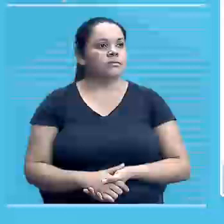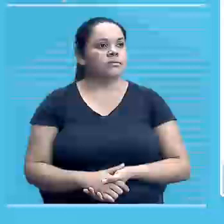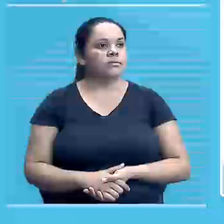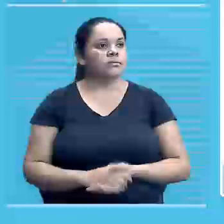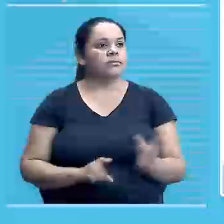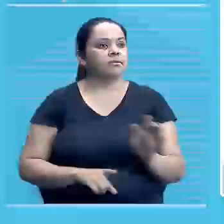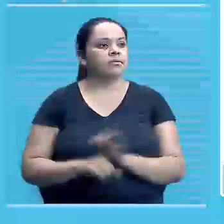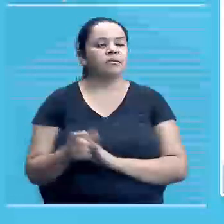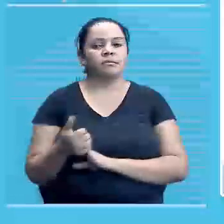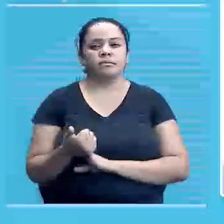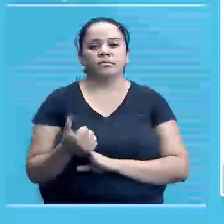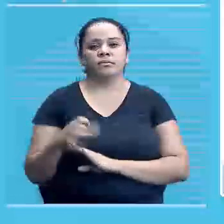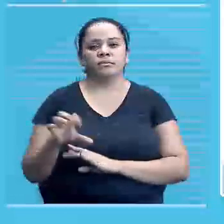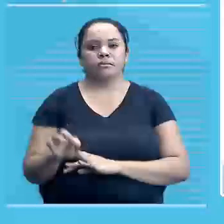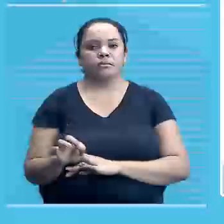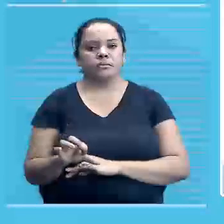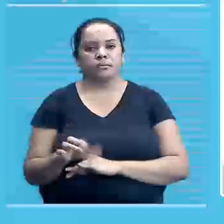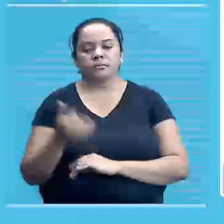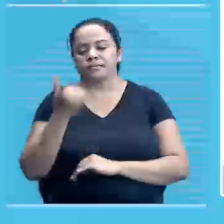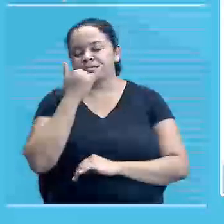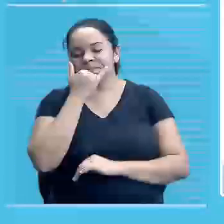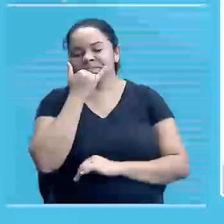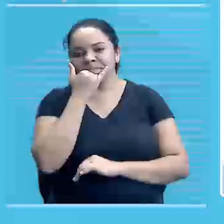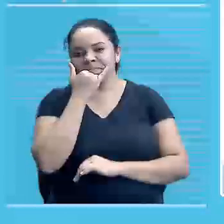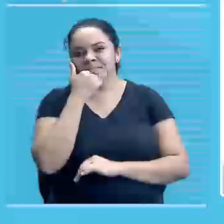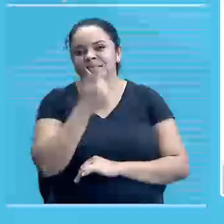Questão 10. Olha aí, uma questãozinha do Enem.